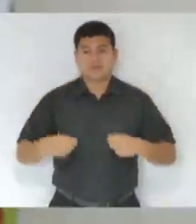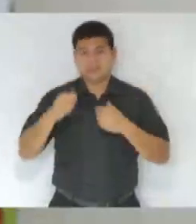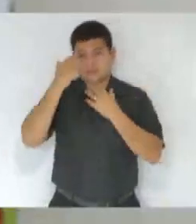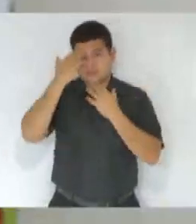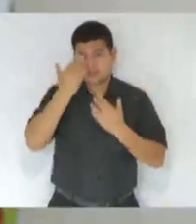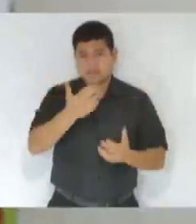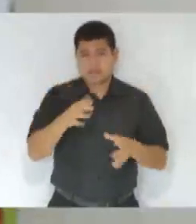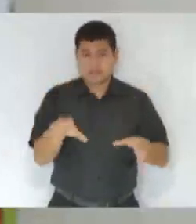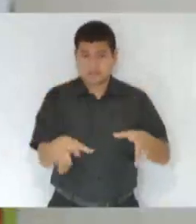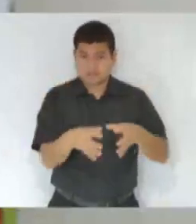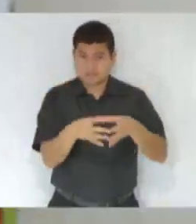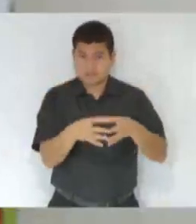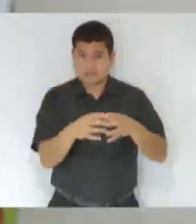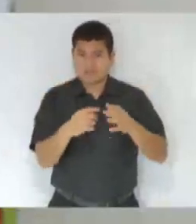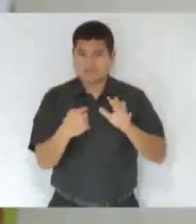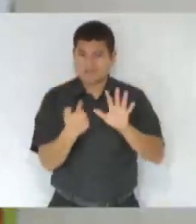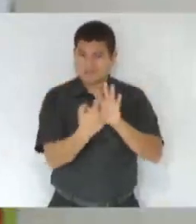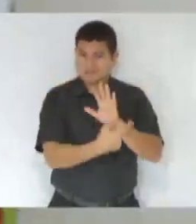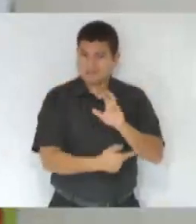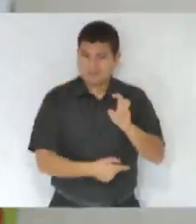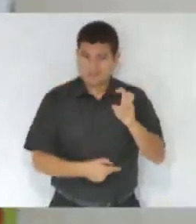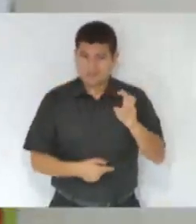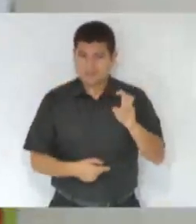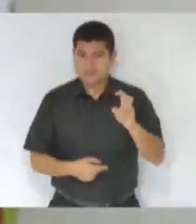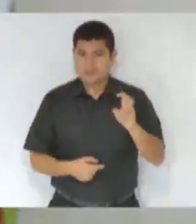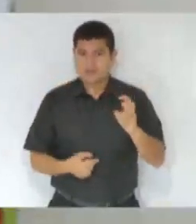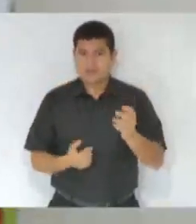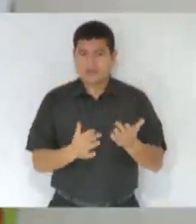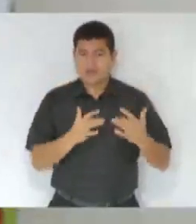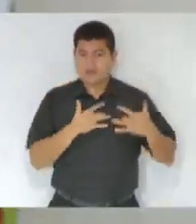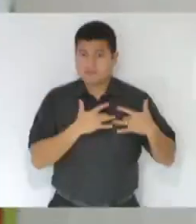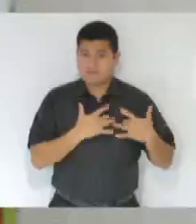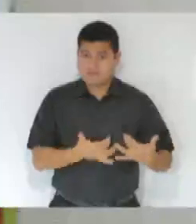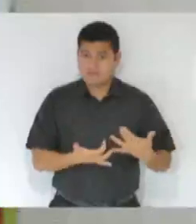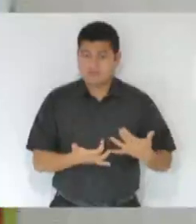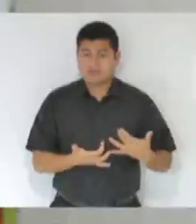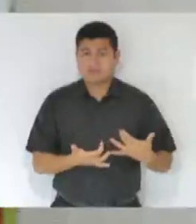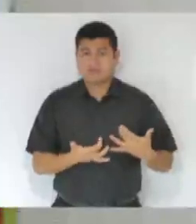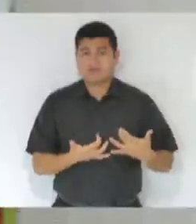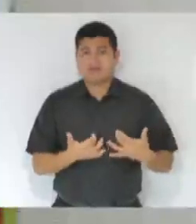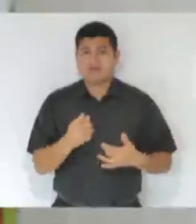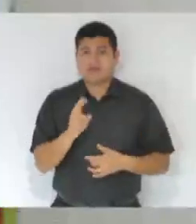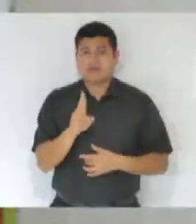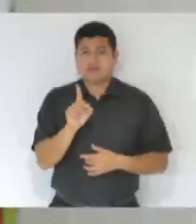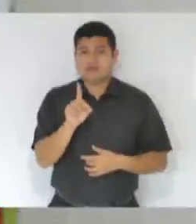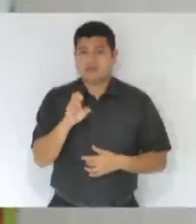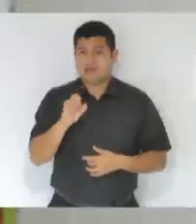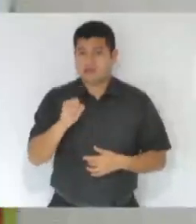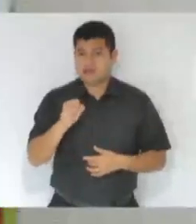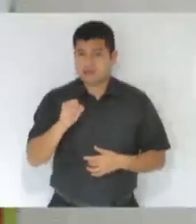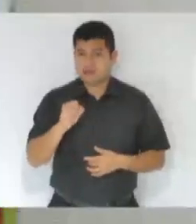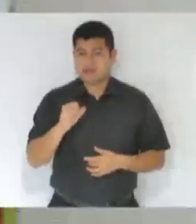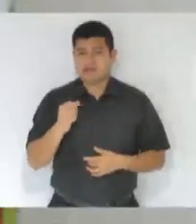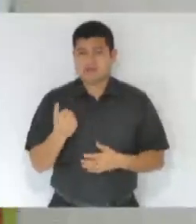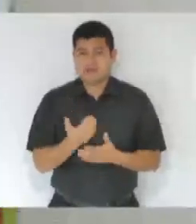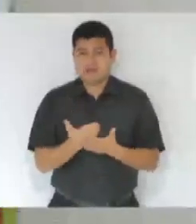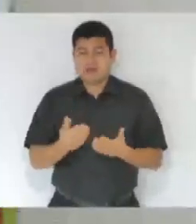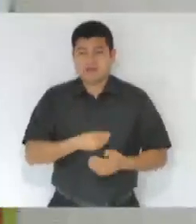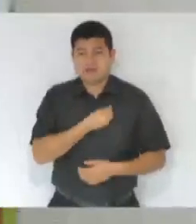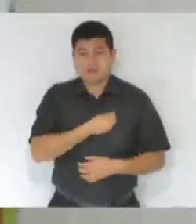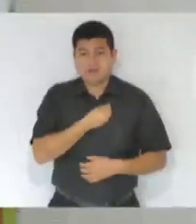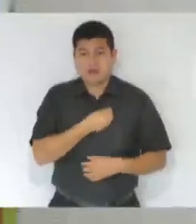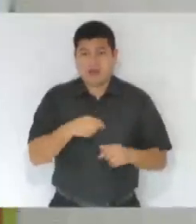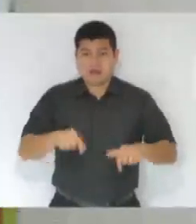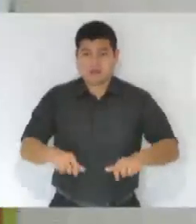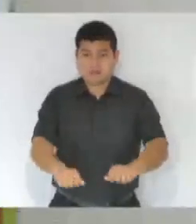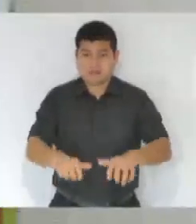essa equipe de voluntariados da ODS de Santa Catarina e pelas suas presenças nesse plenário